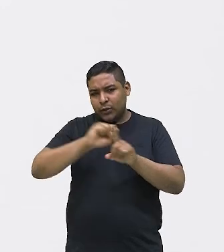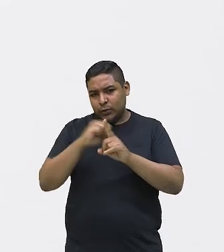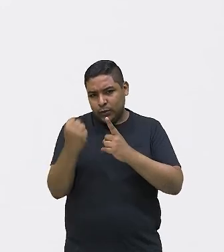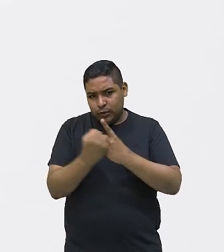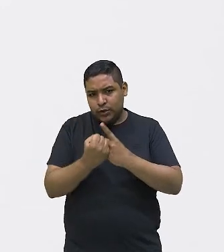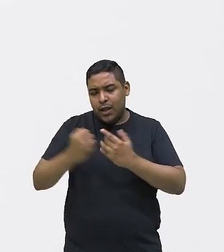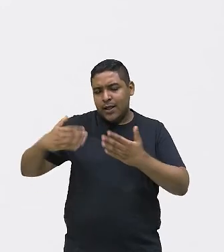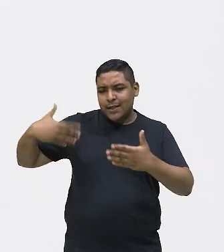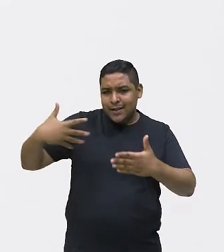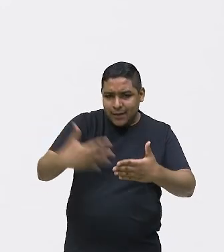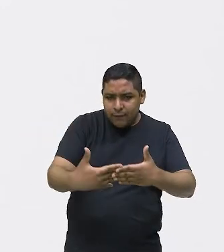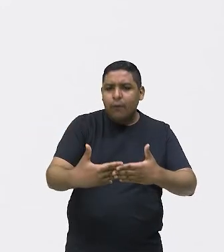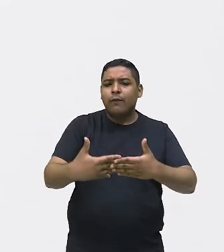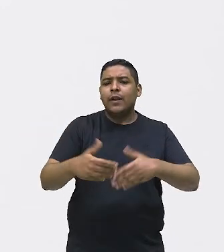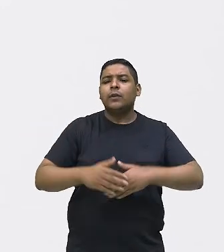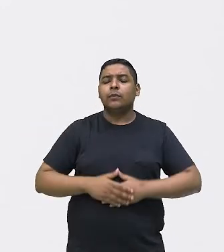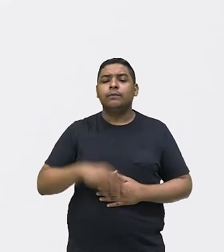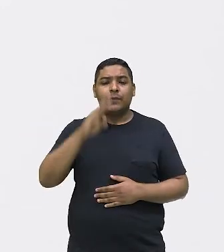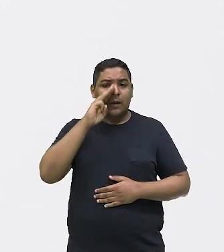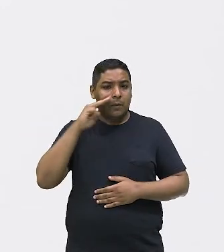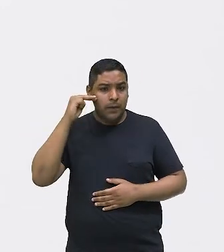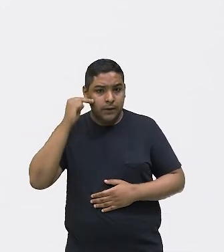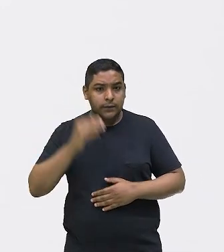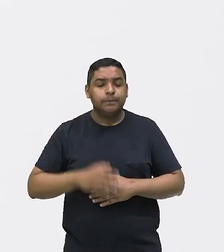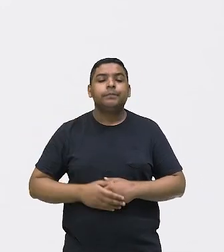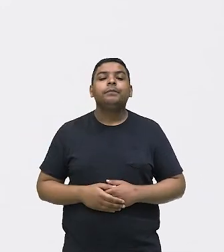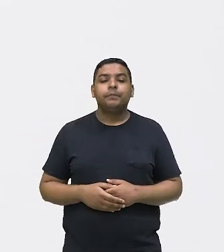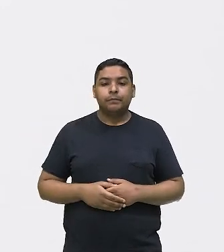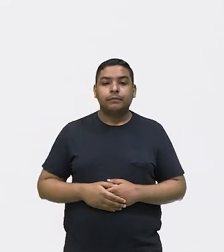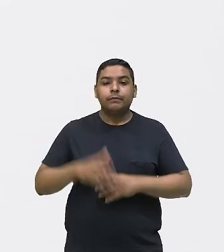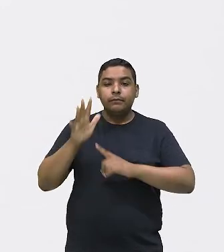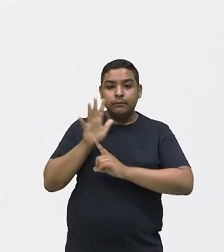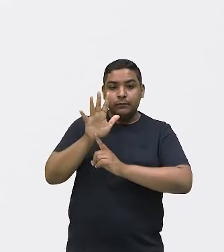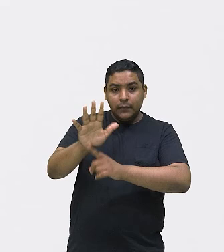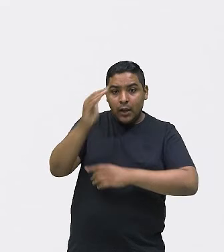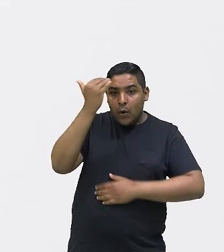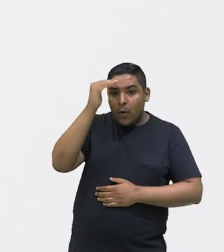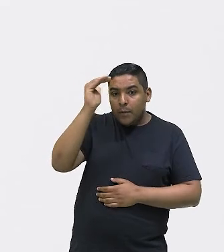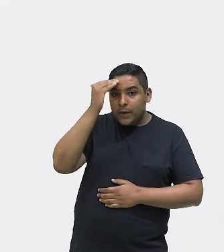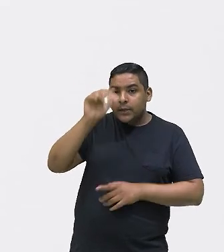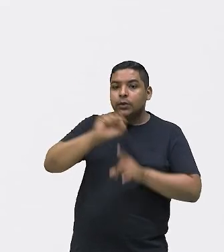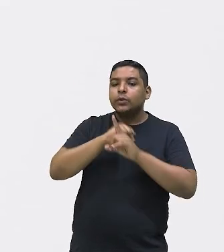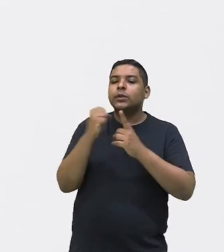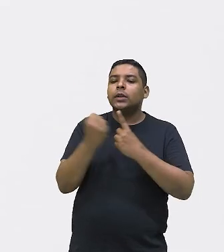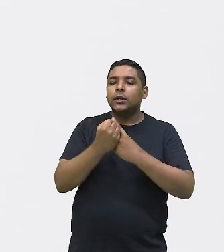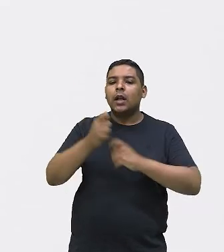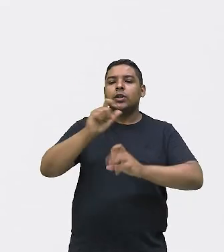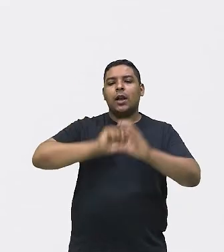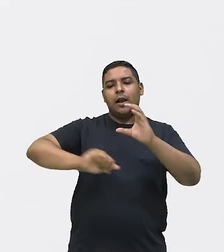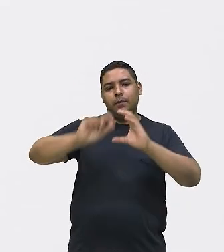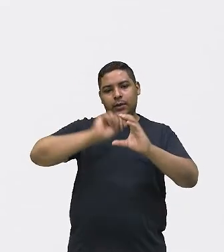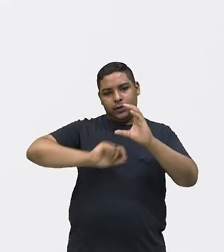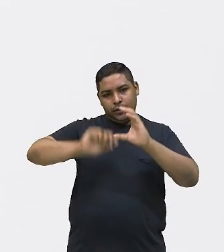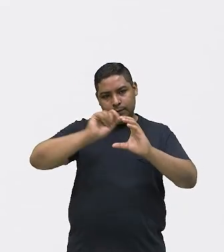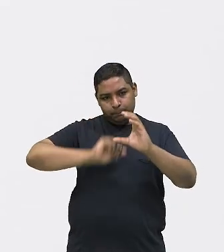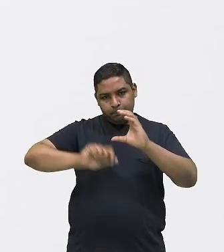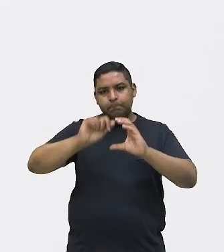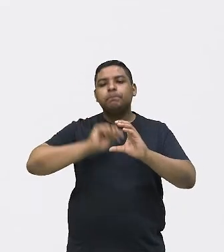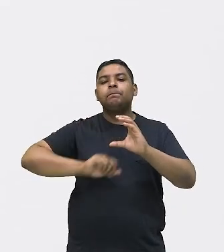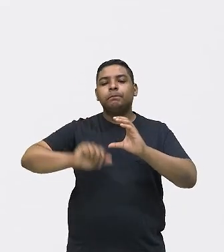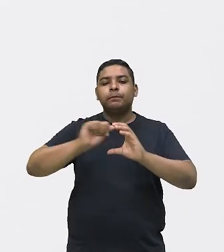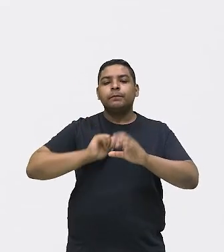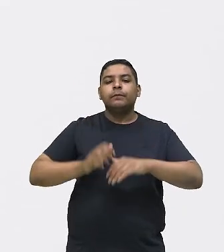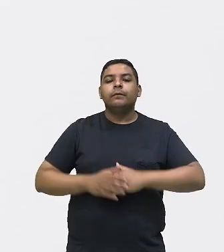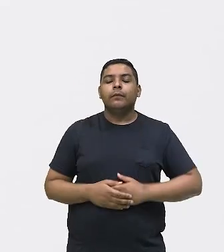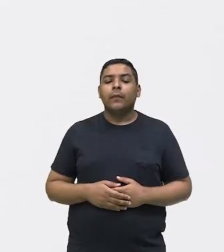desenvolvido por Karl Marx para apresentar a compreensão da sociedade